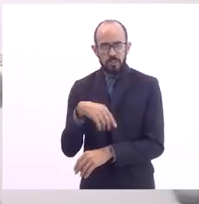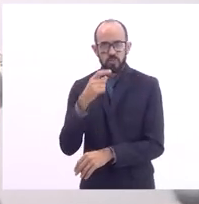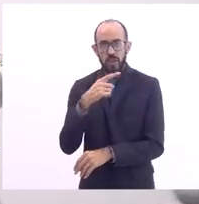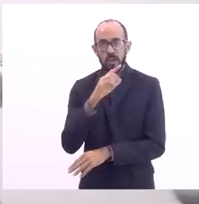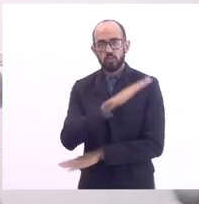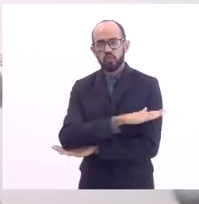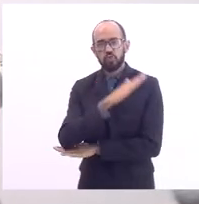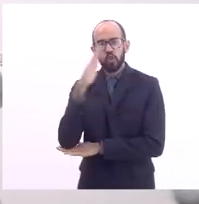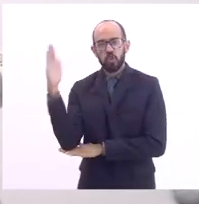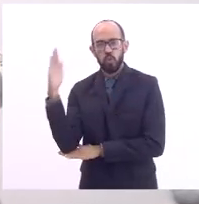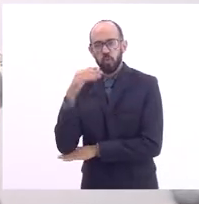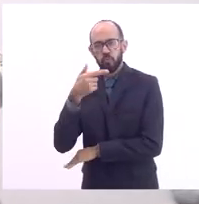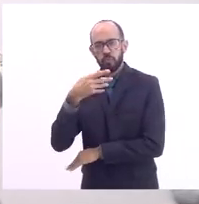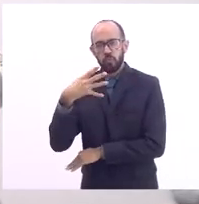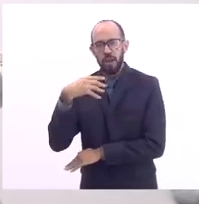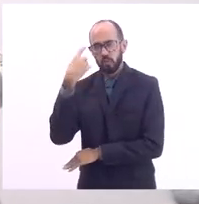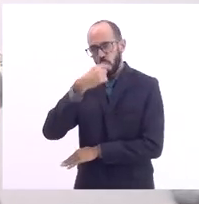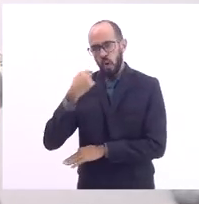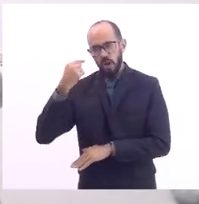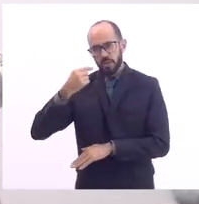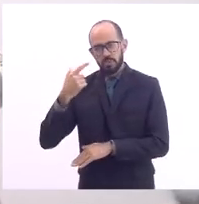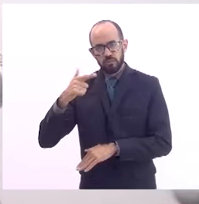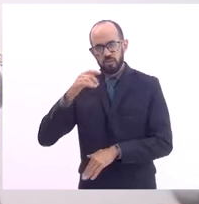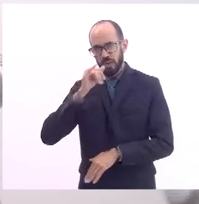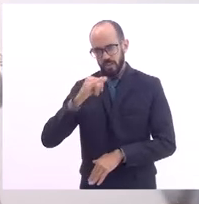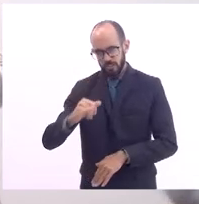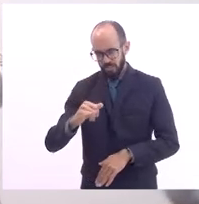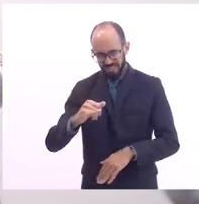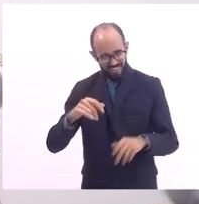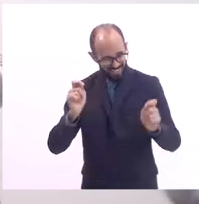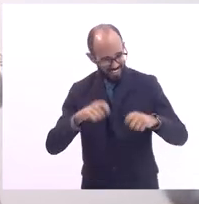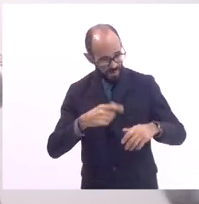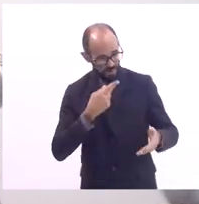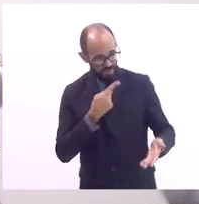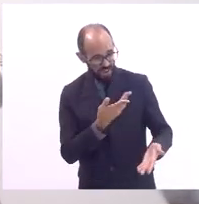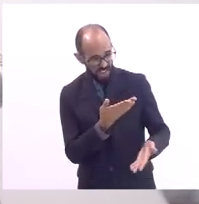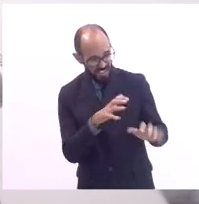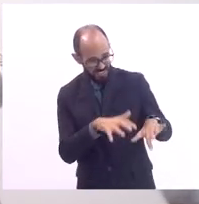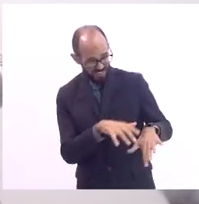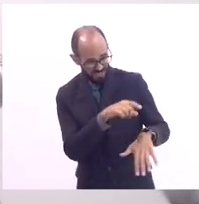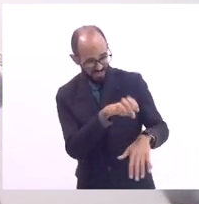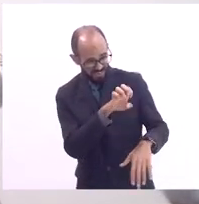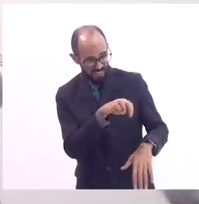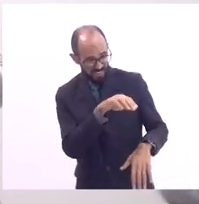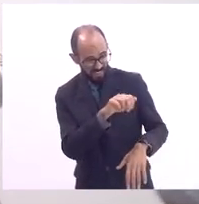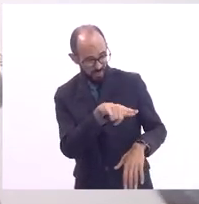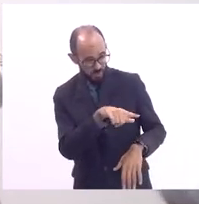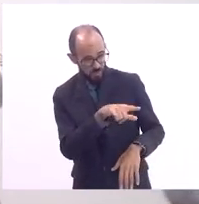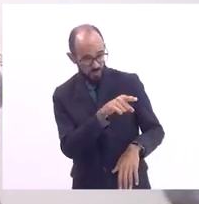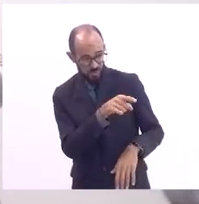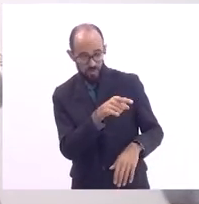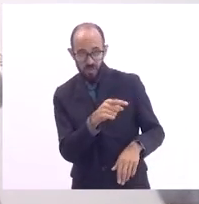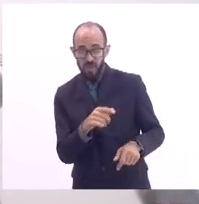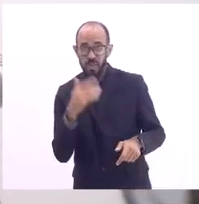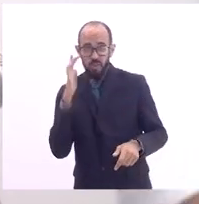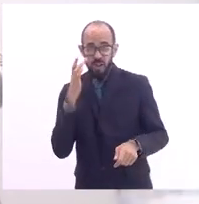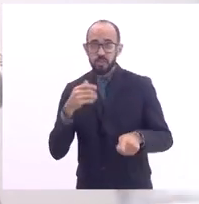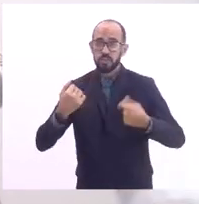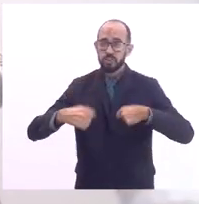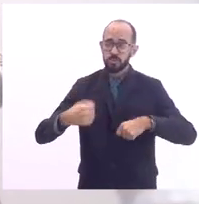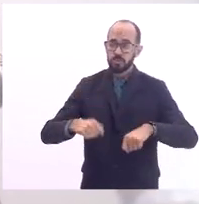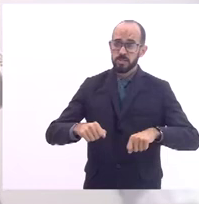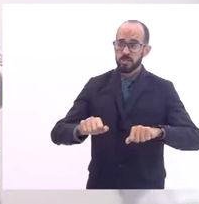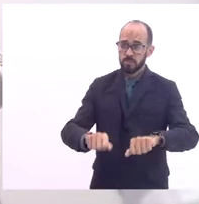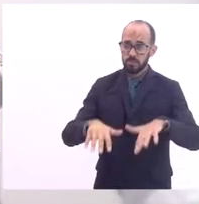elétrica. Então, não dá para a gente falar que o indicador está melhorando. Pelo contrário, eu acho que a gente está tendo que fazer muitas